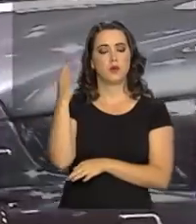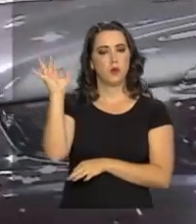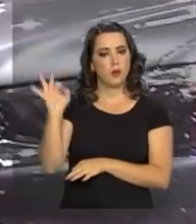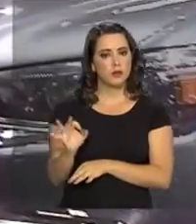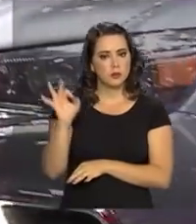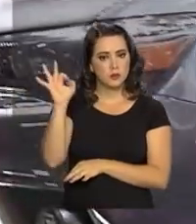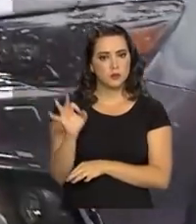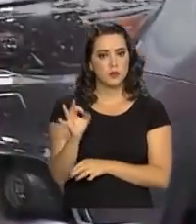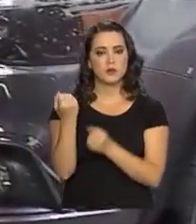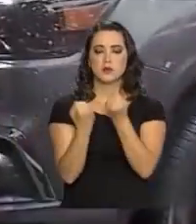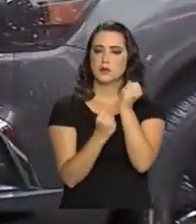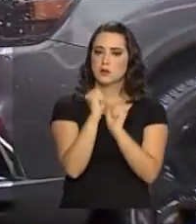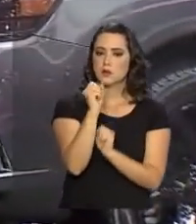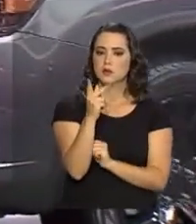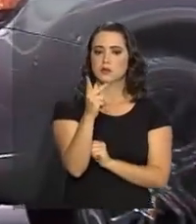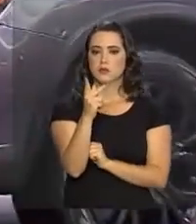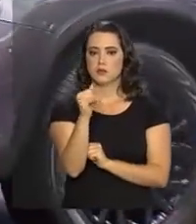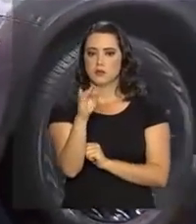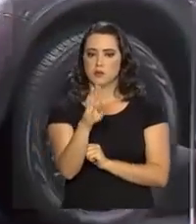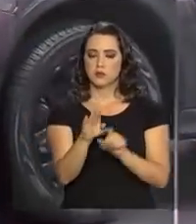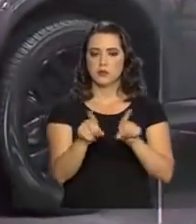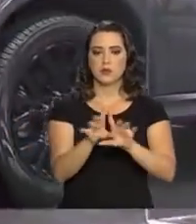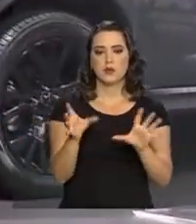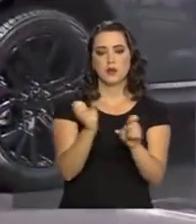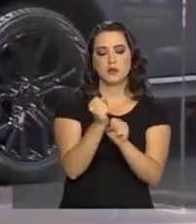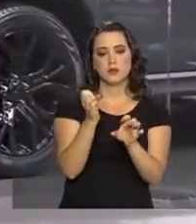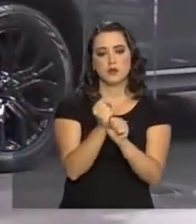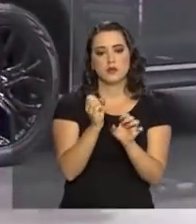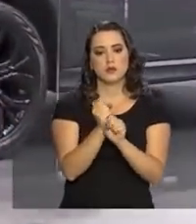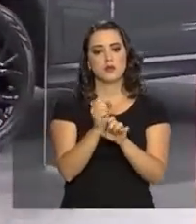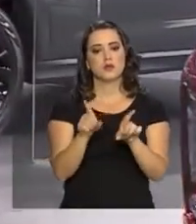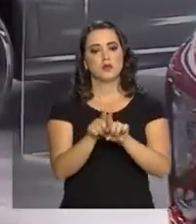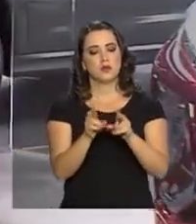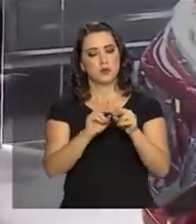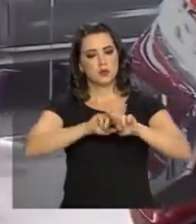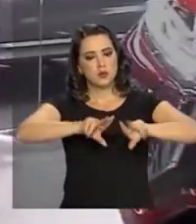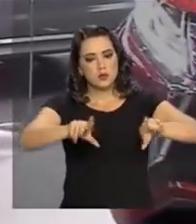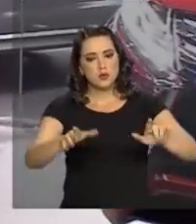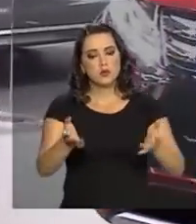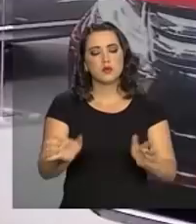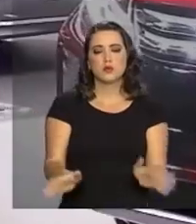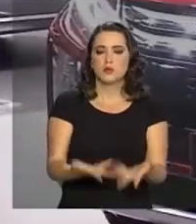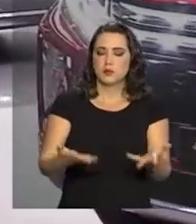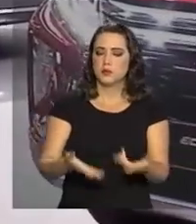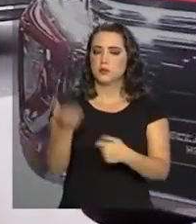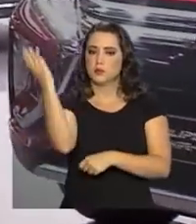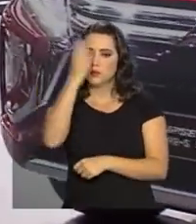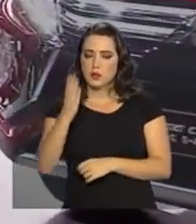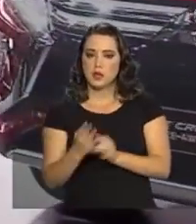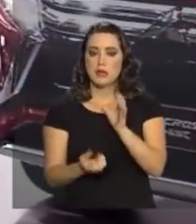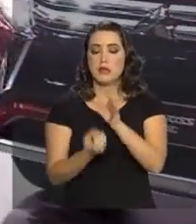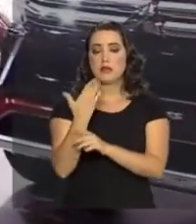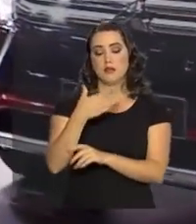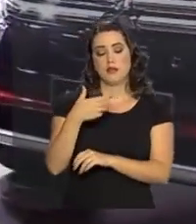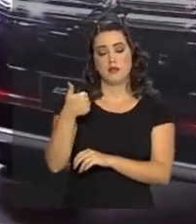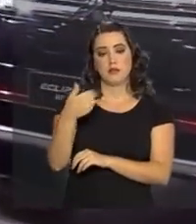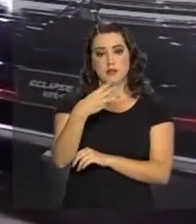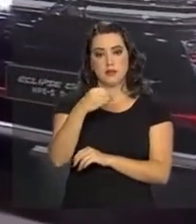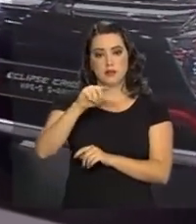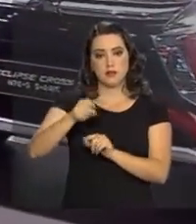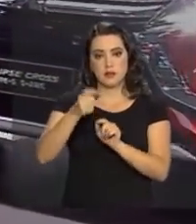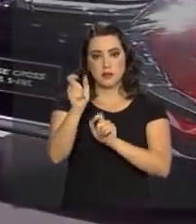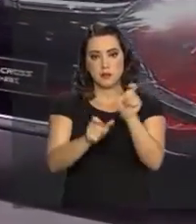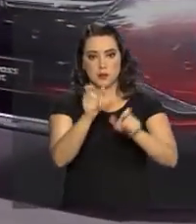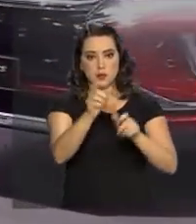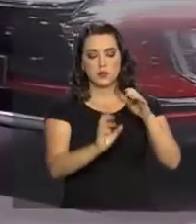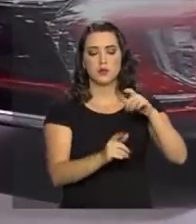produto interno bruto, que é a soma das riquezas produzidas no país, e emprega diretamente mais de 130 mil pessoas. É sobre essa